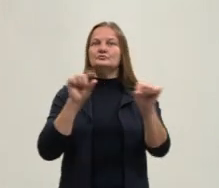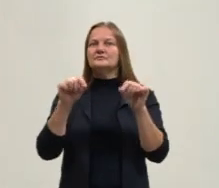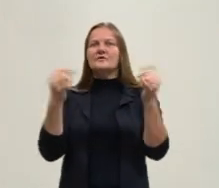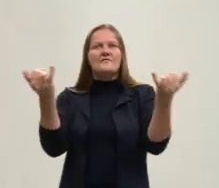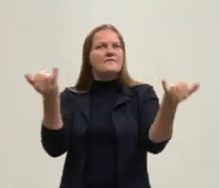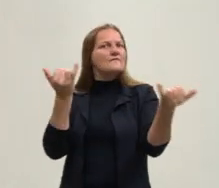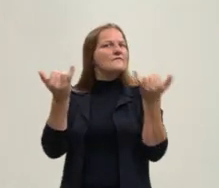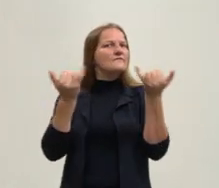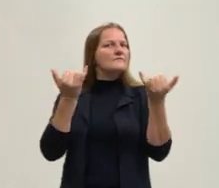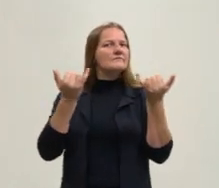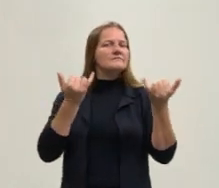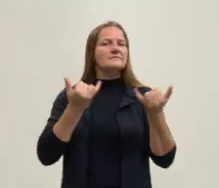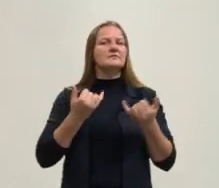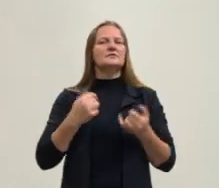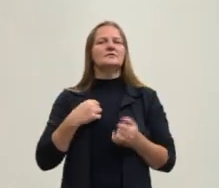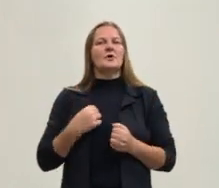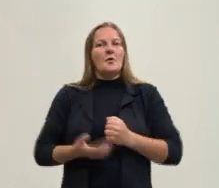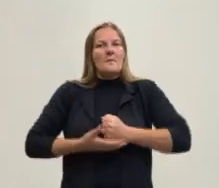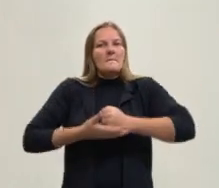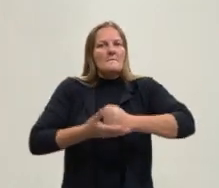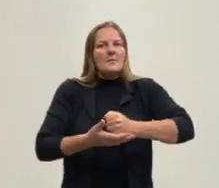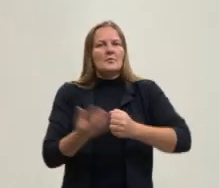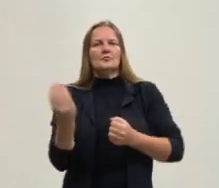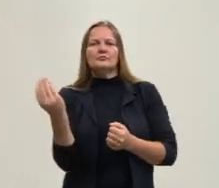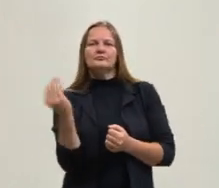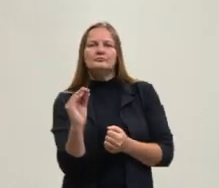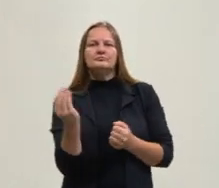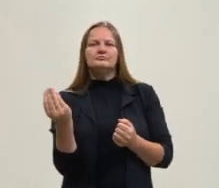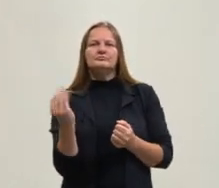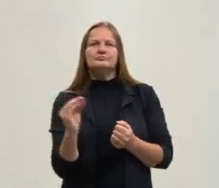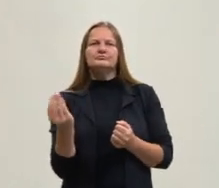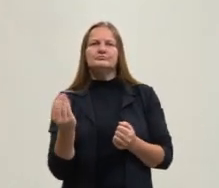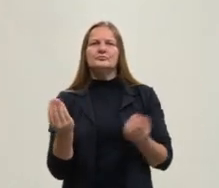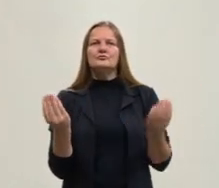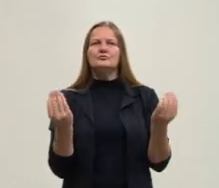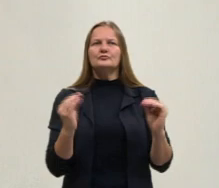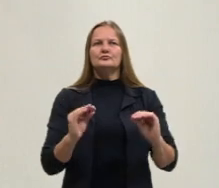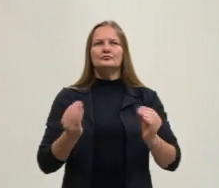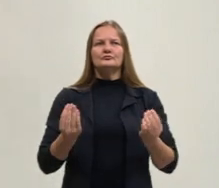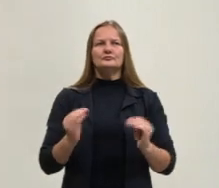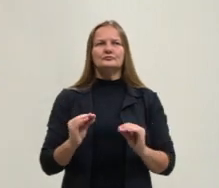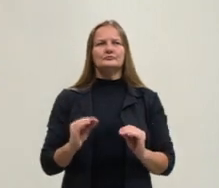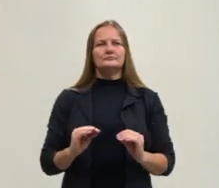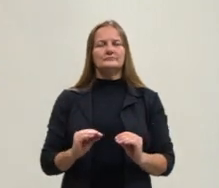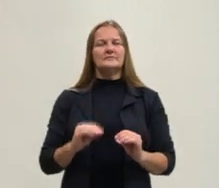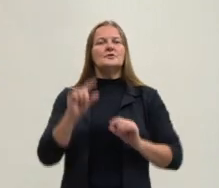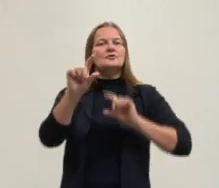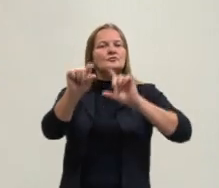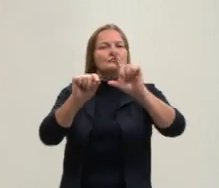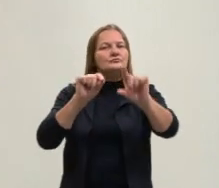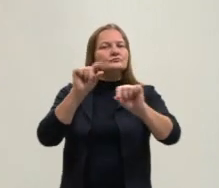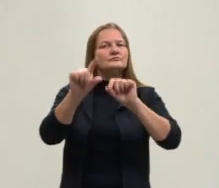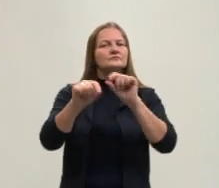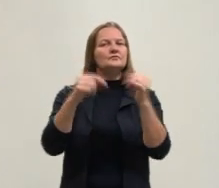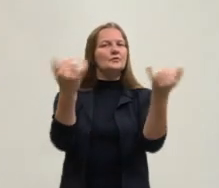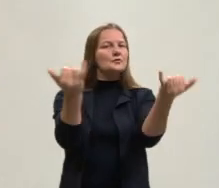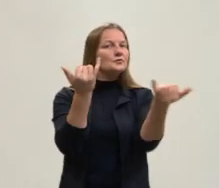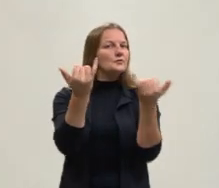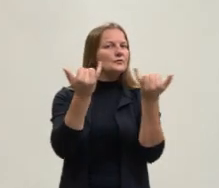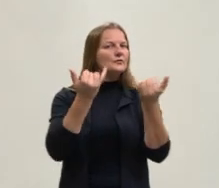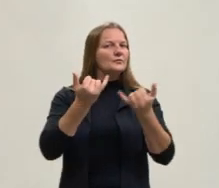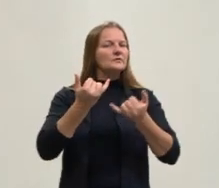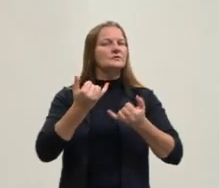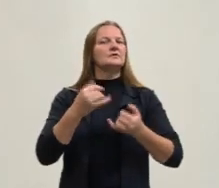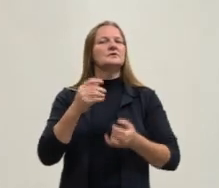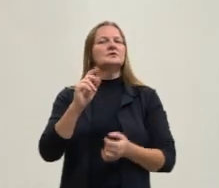as informações que vão contribuir com a minha construção de texto selecionam as minhas informações a